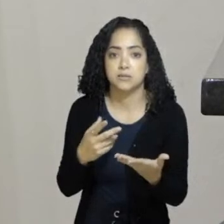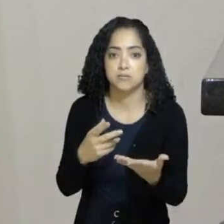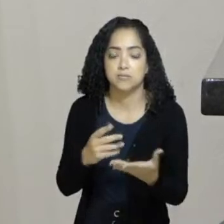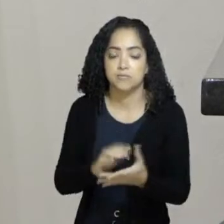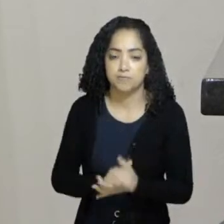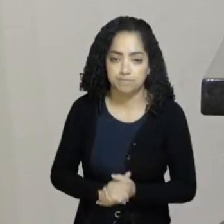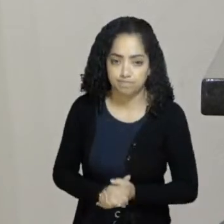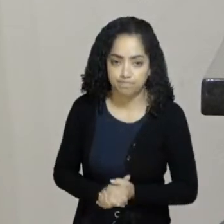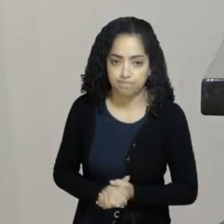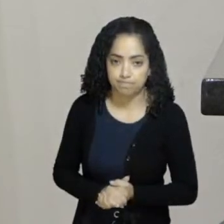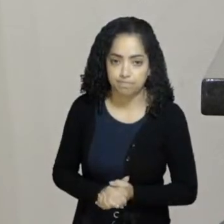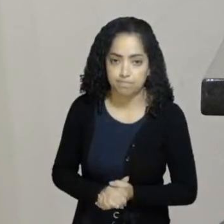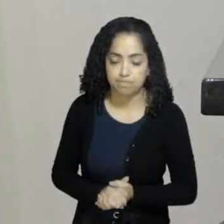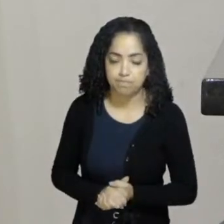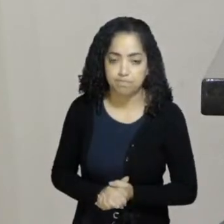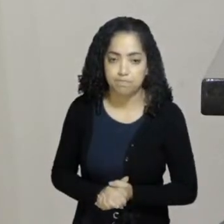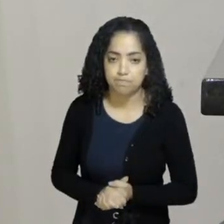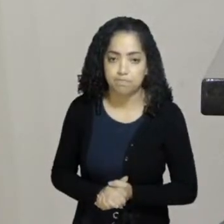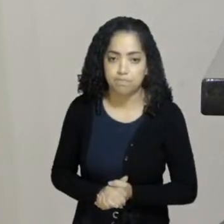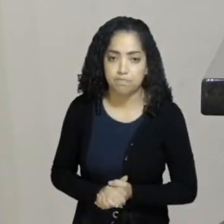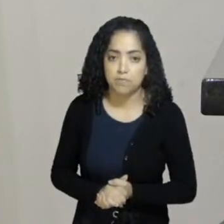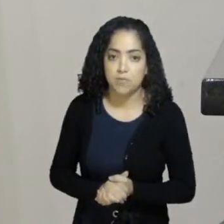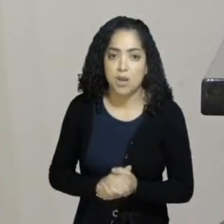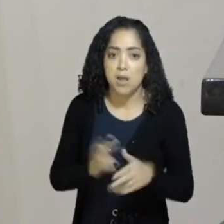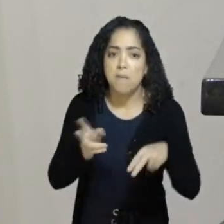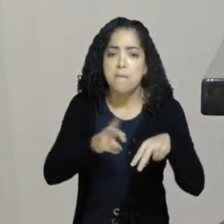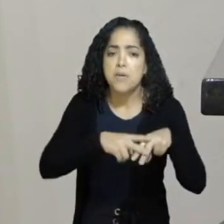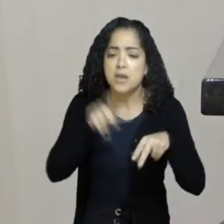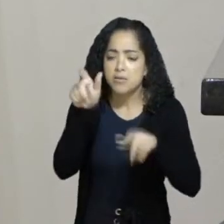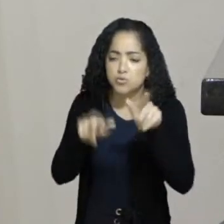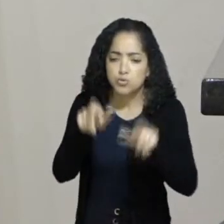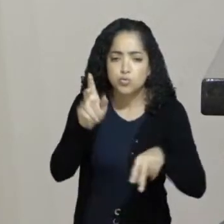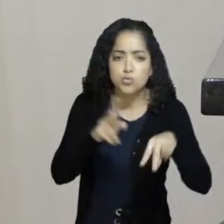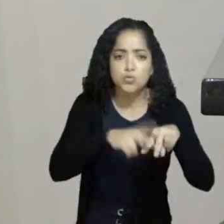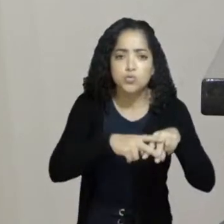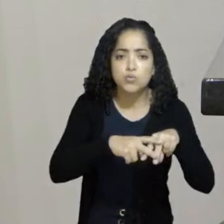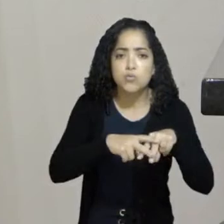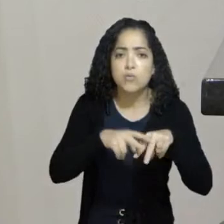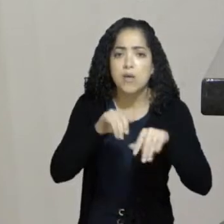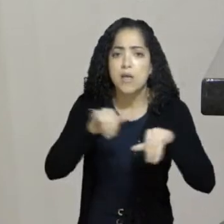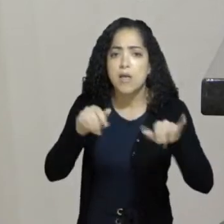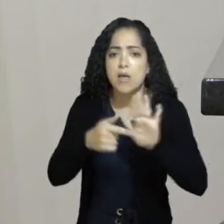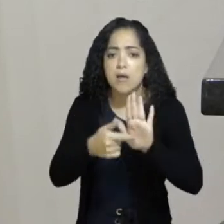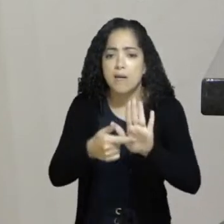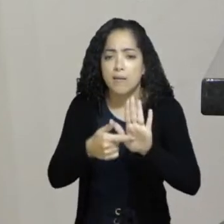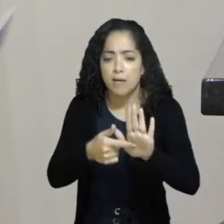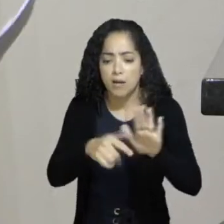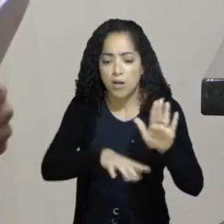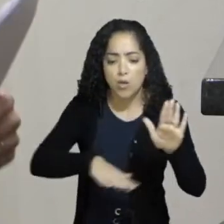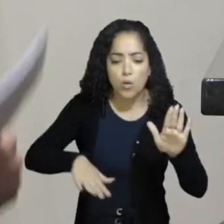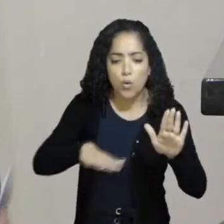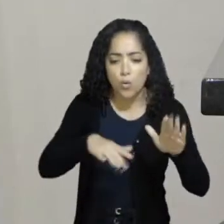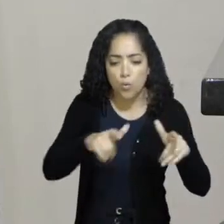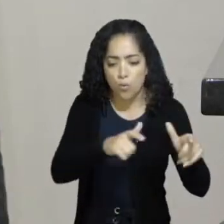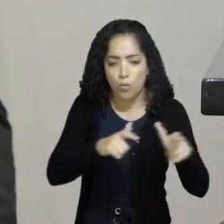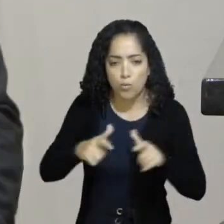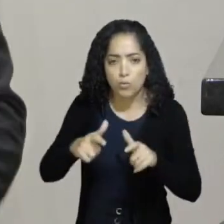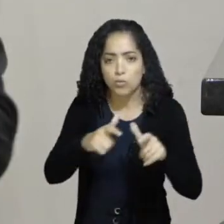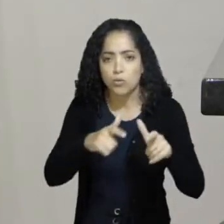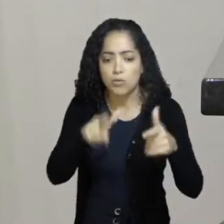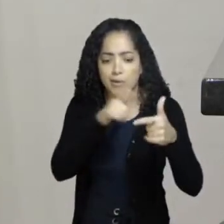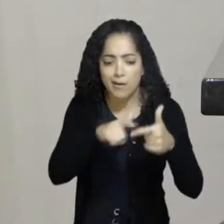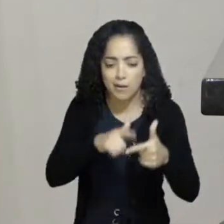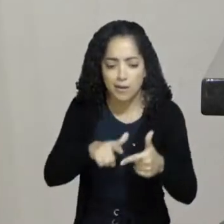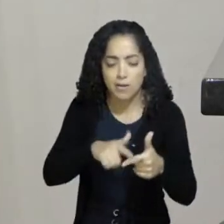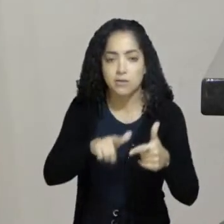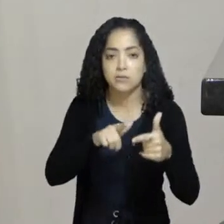a explodir presos relatam agressões e mostram celas insalubres aí a gente